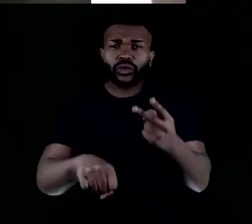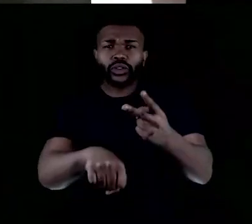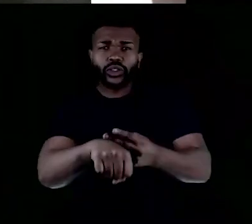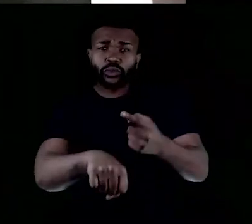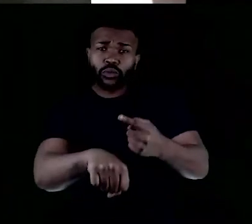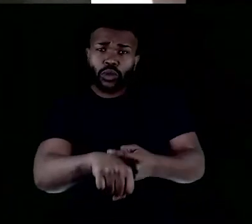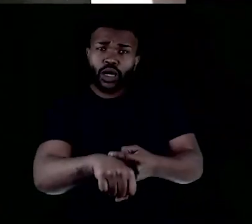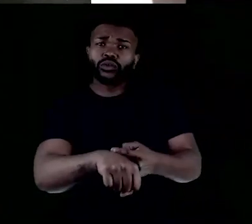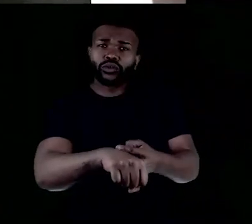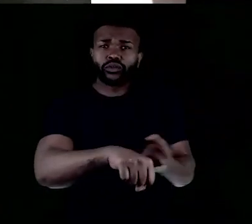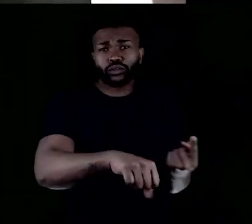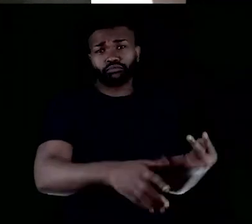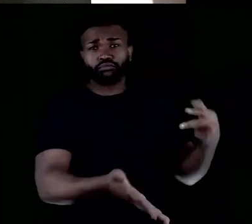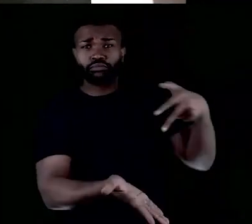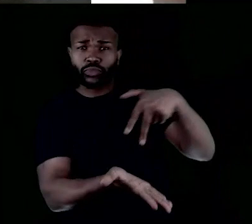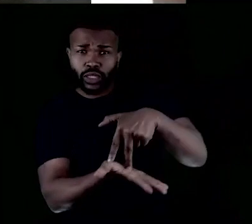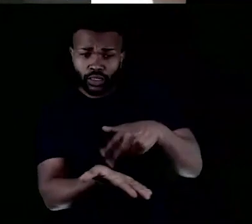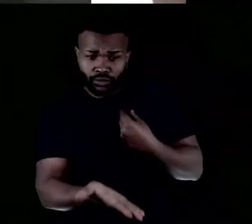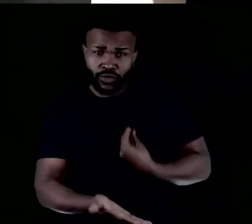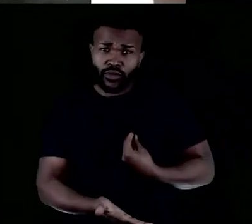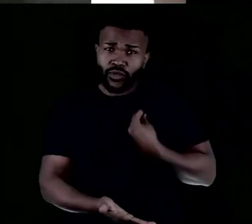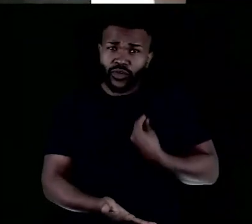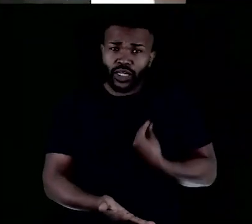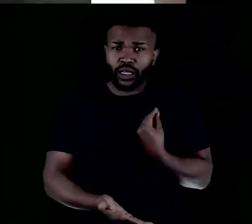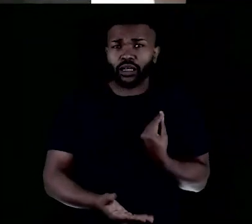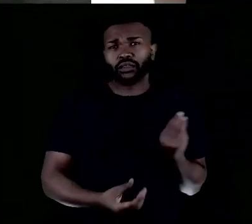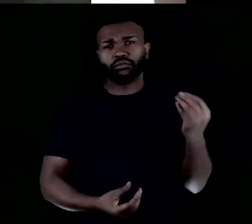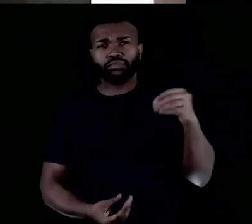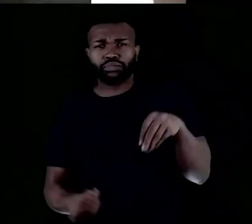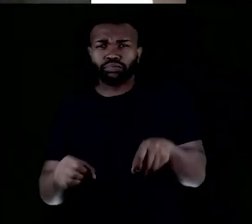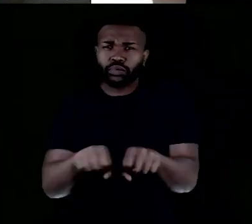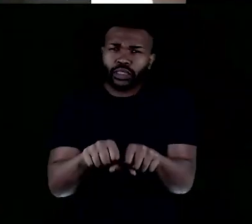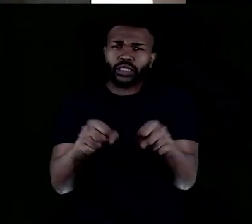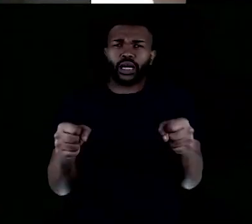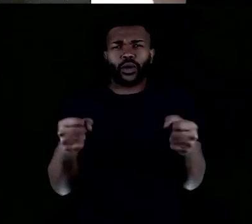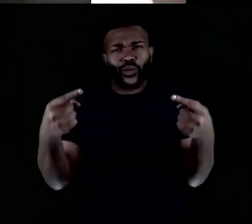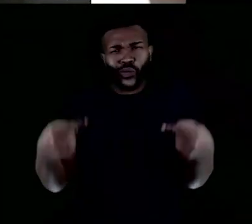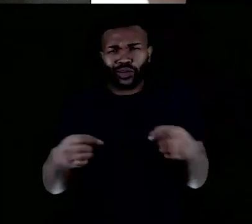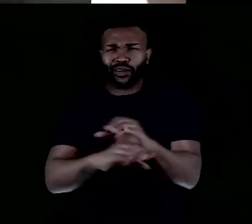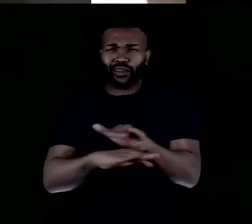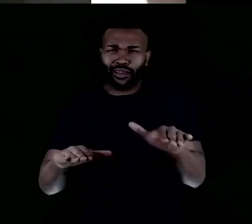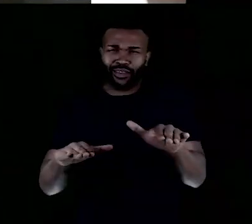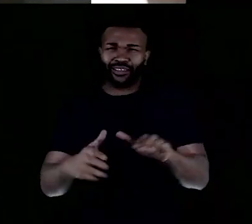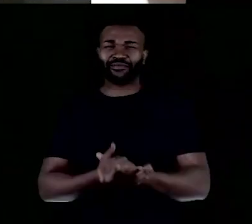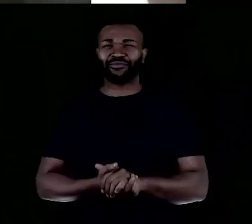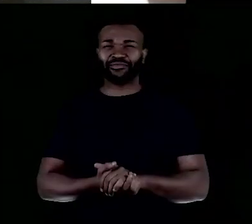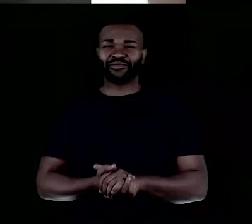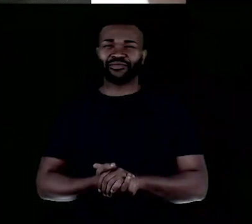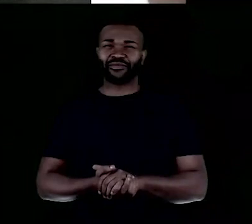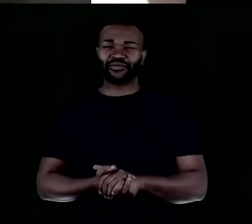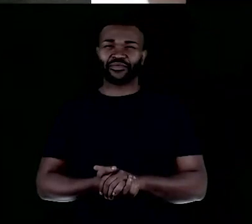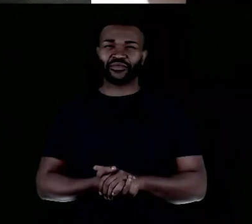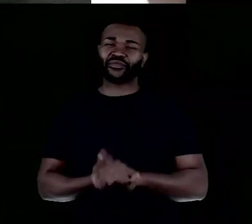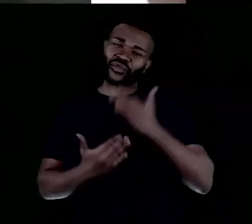aprende mão. Porque impossível é só o ritmo do momento de chegada, em que a vida, sem a queda, só se quebra